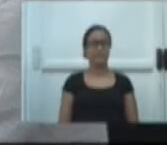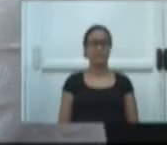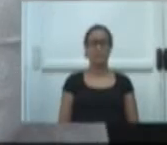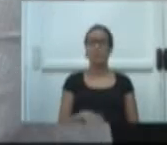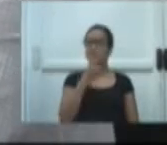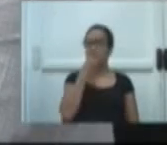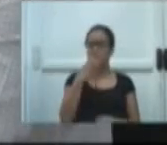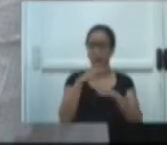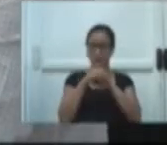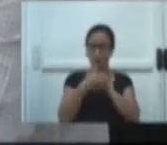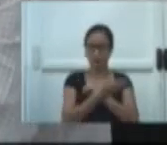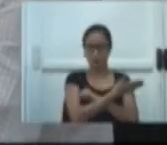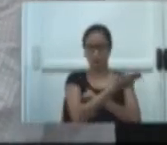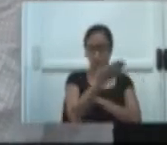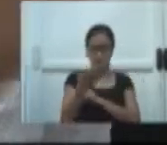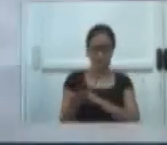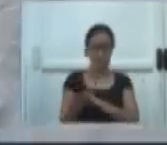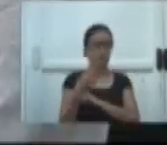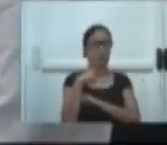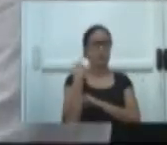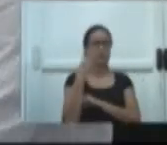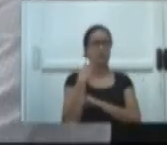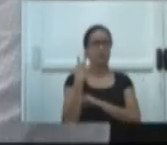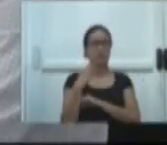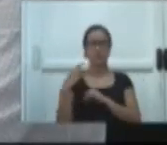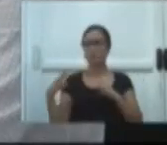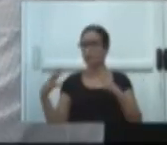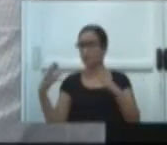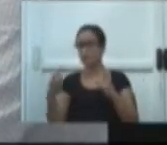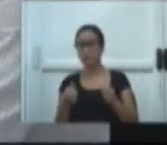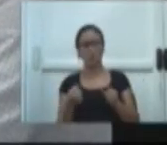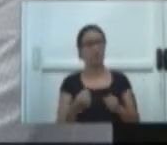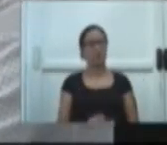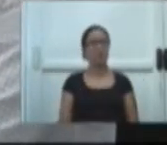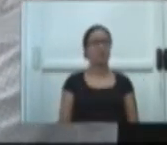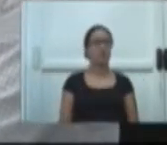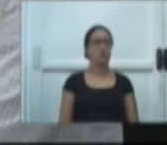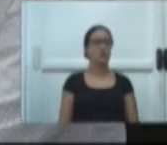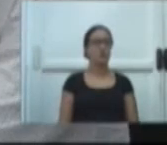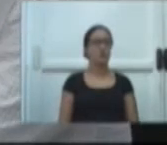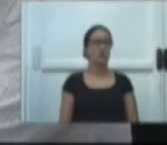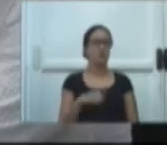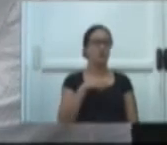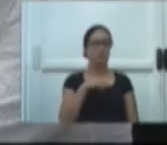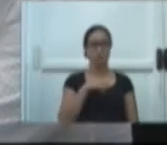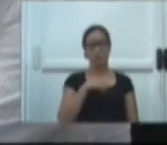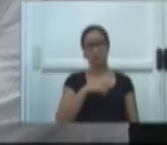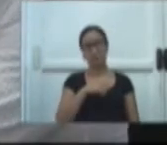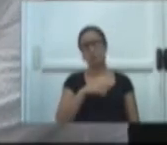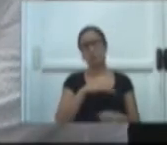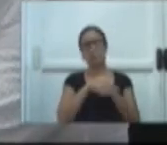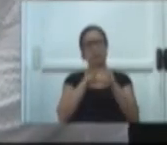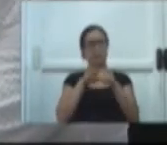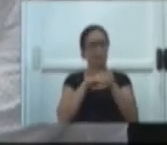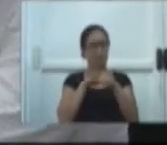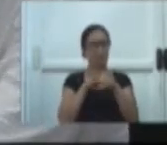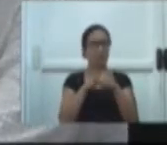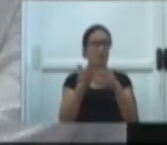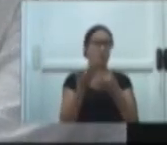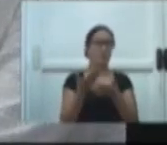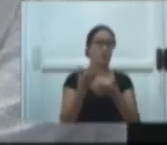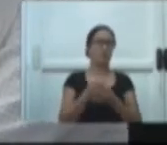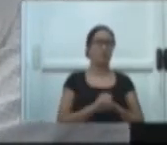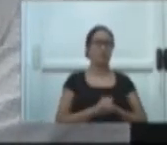Boa noite a todos. Boa noite, senhores vereadores, senhoras vereadoras. Houve um diálogo, ou